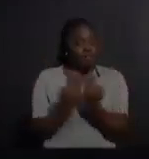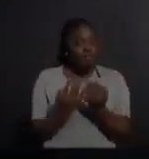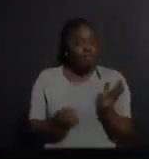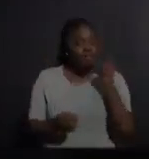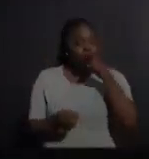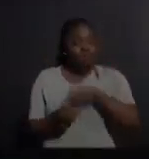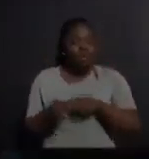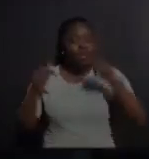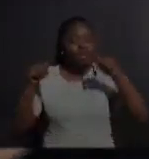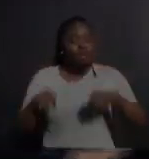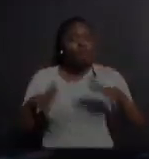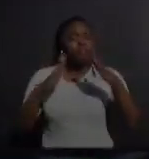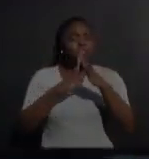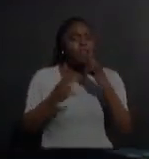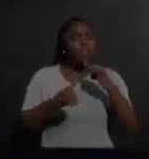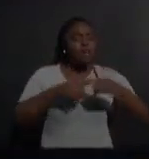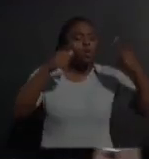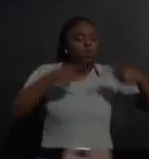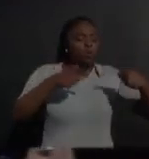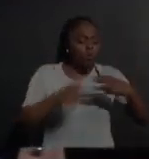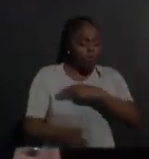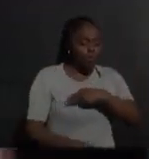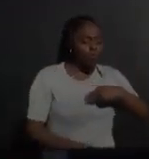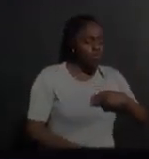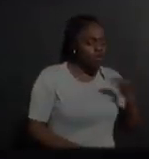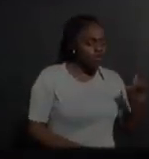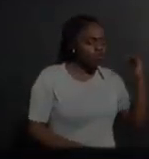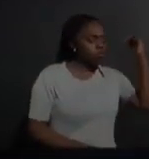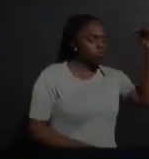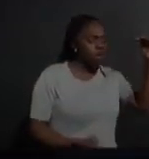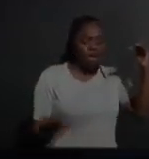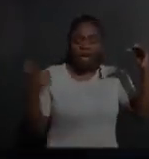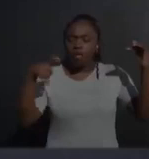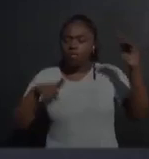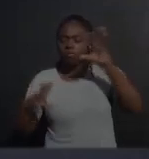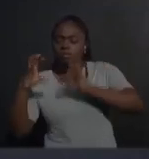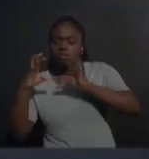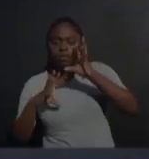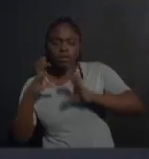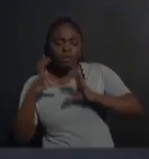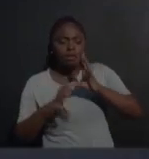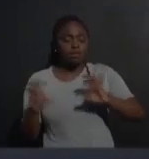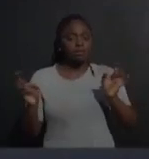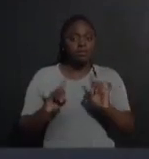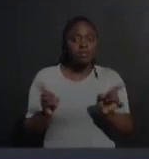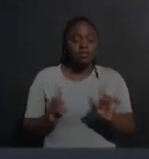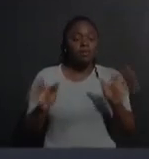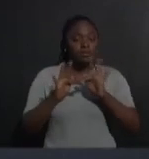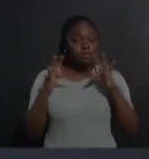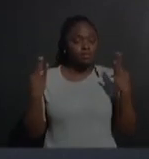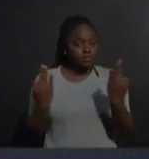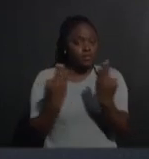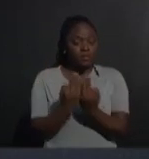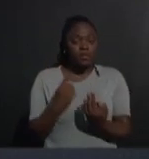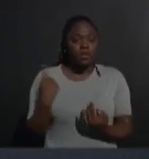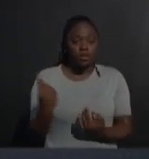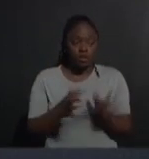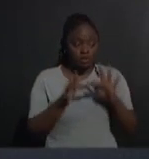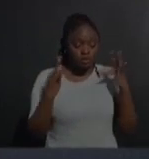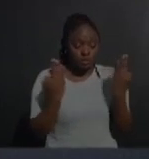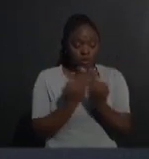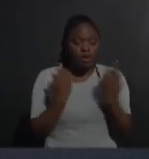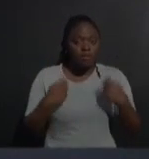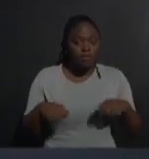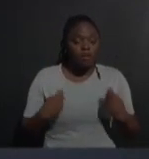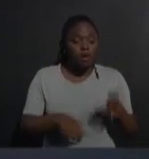não é um lugar onde o ministério tal vai crescer, aí o outro ministério tal vai brigar com o ministério tal para ver quem. Não, é uma família. Nós somos uma família, a gente tem que cuidar